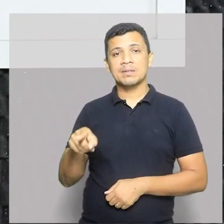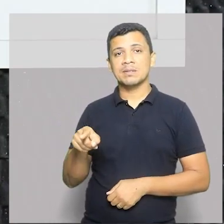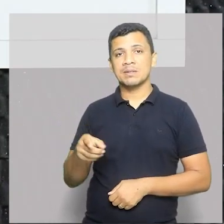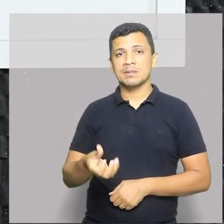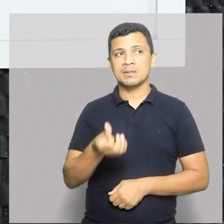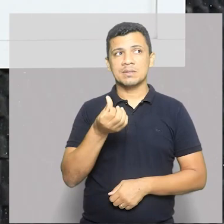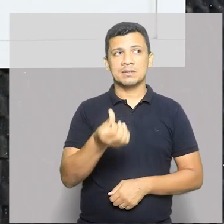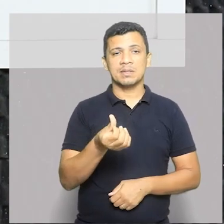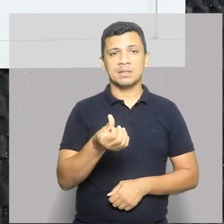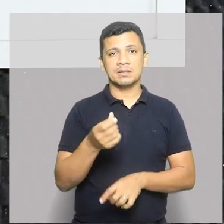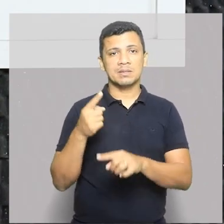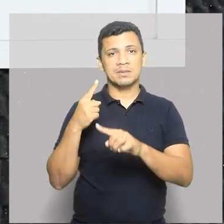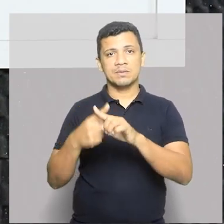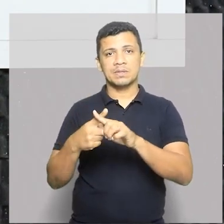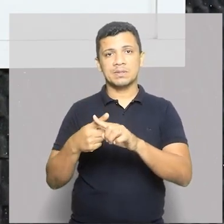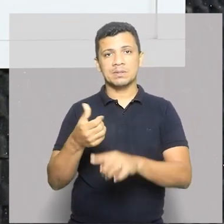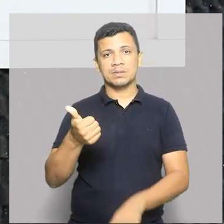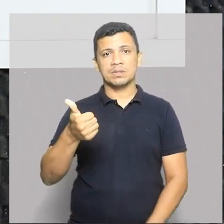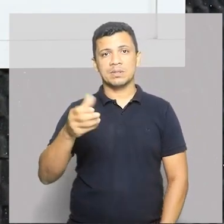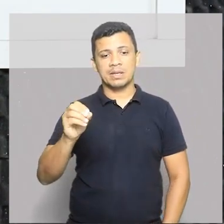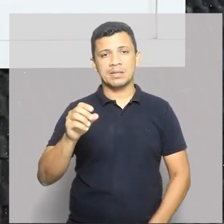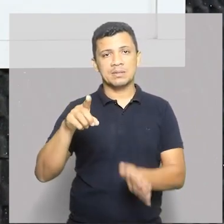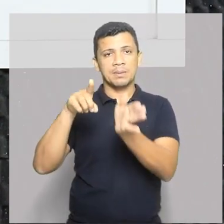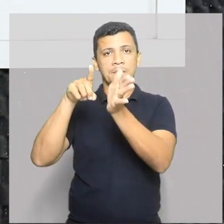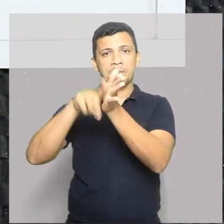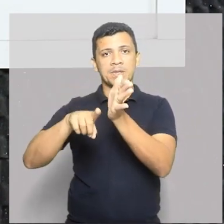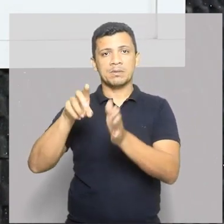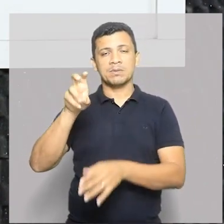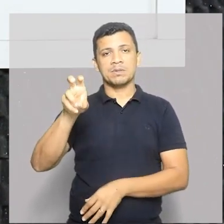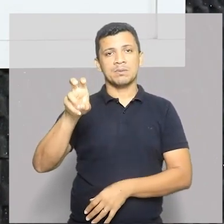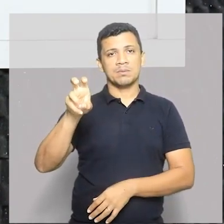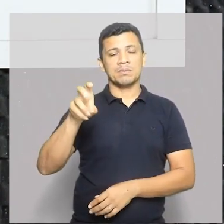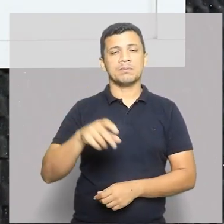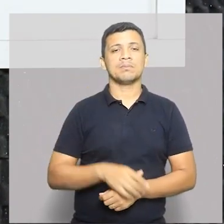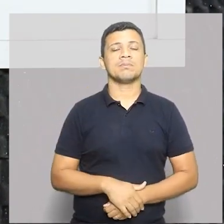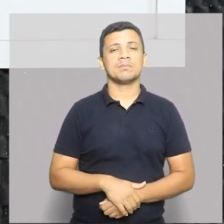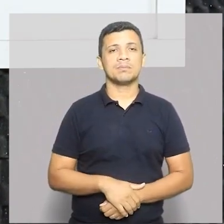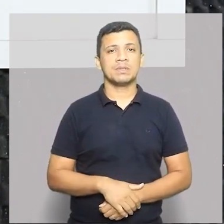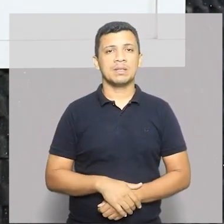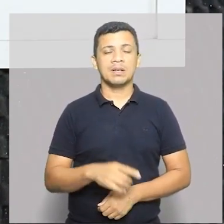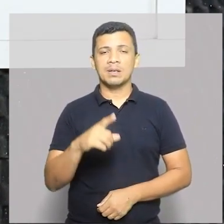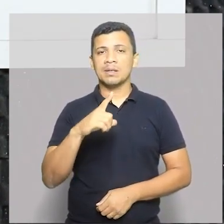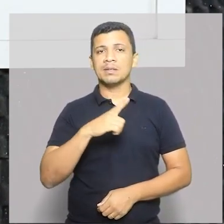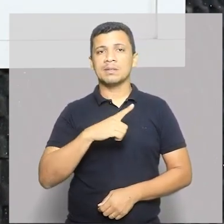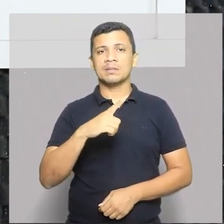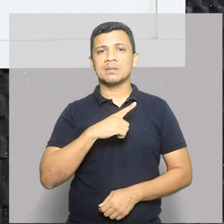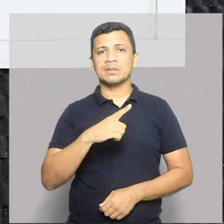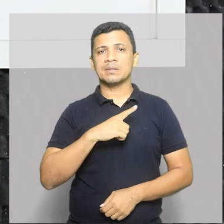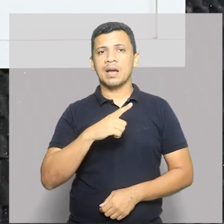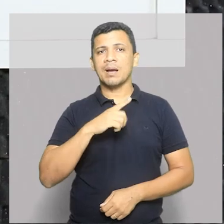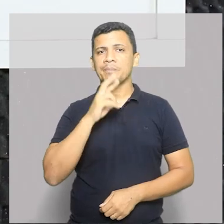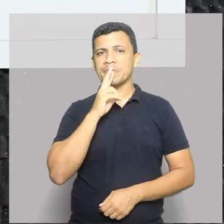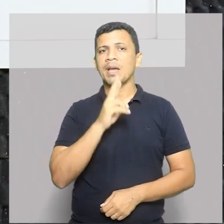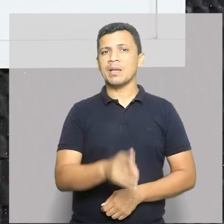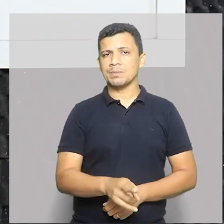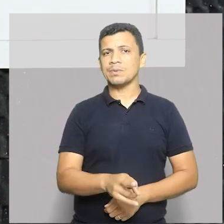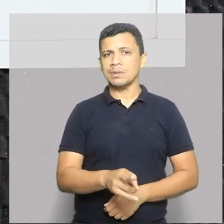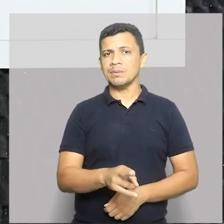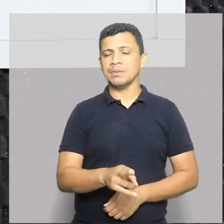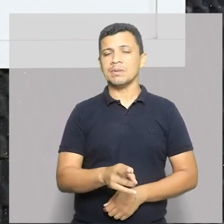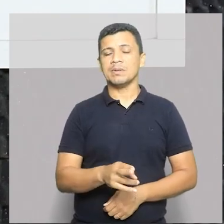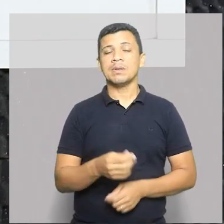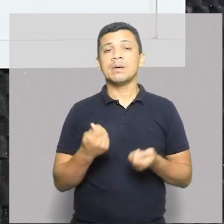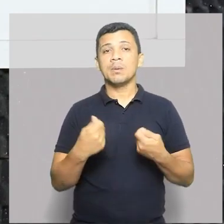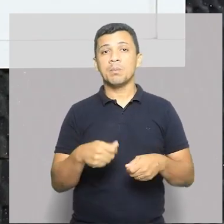vezes 10 elevado a menos 5, tá? Então, quando a gente estiver trabalhando com a resolução dessas questões, é só